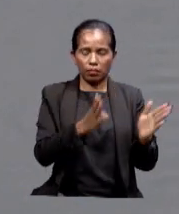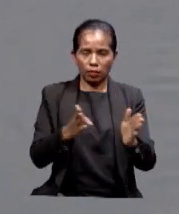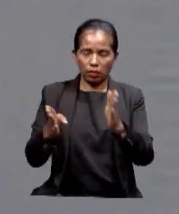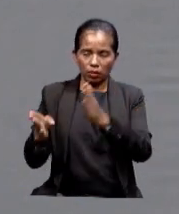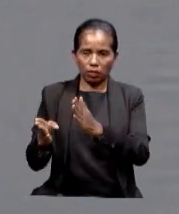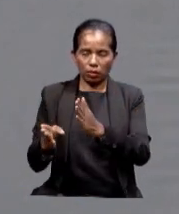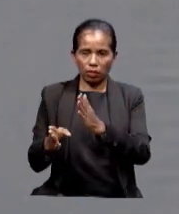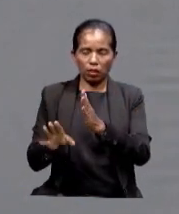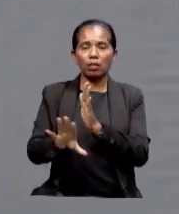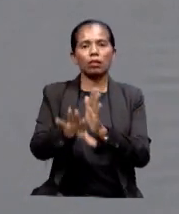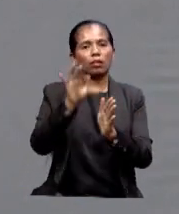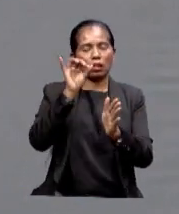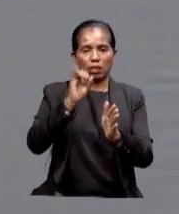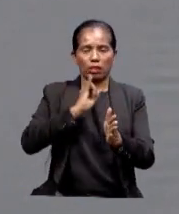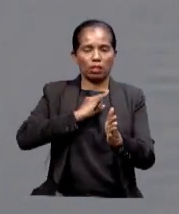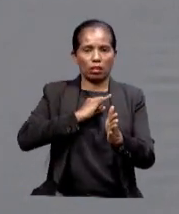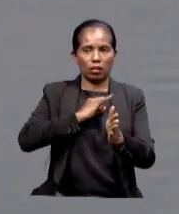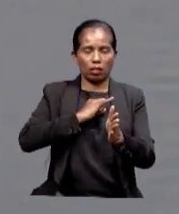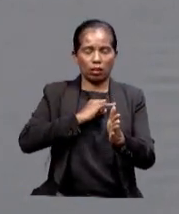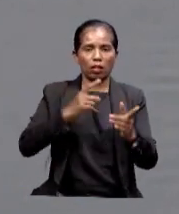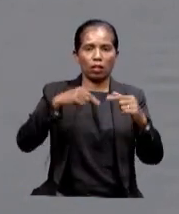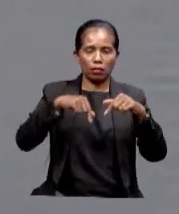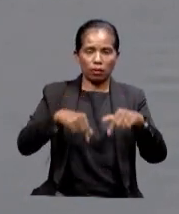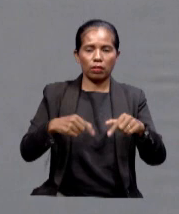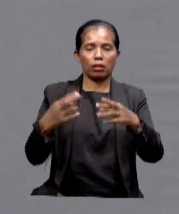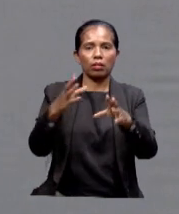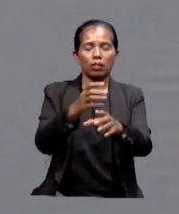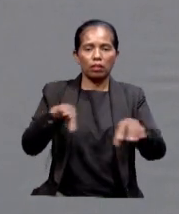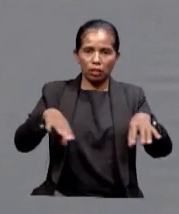Rahu, da posição de né?